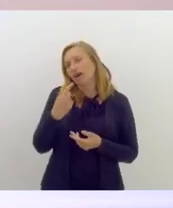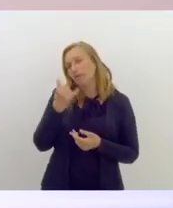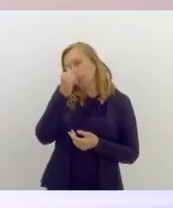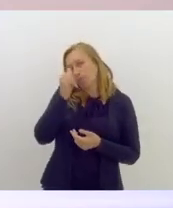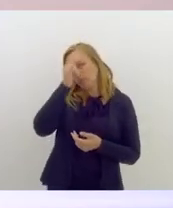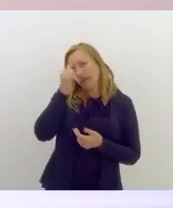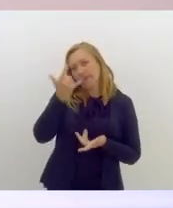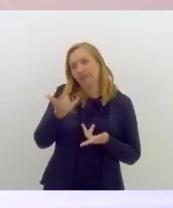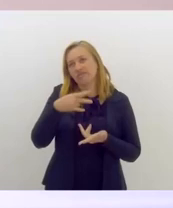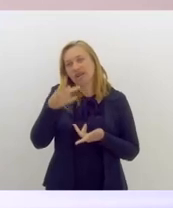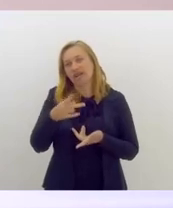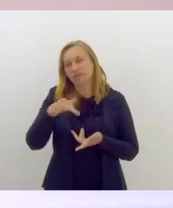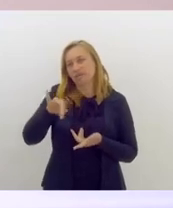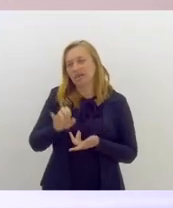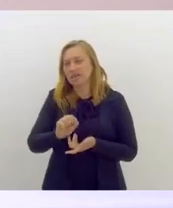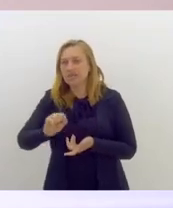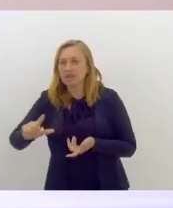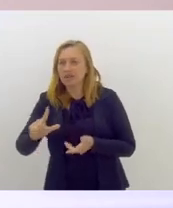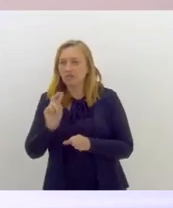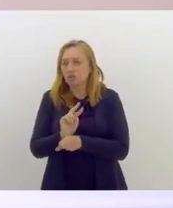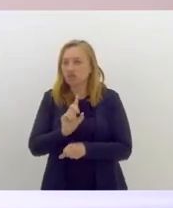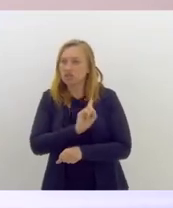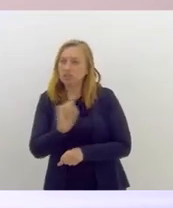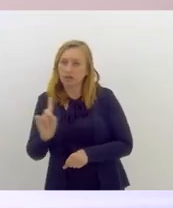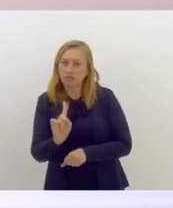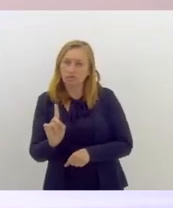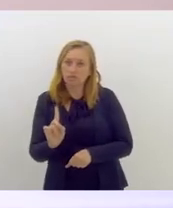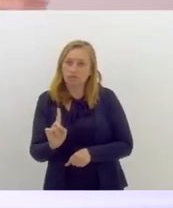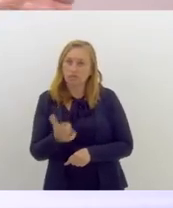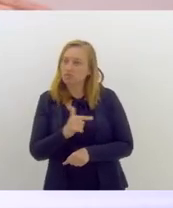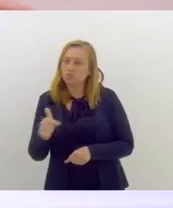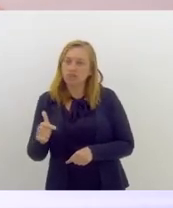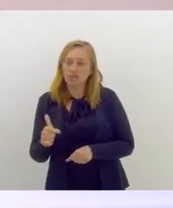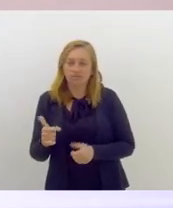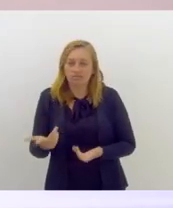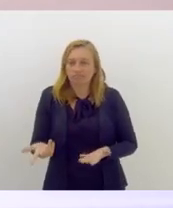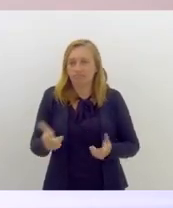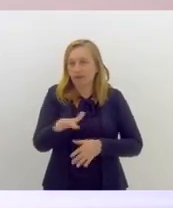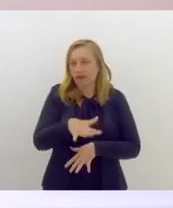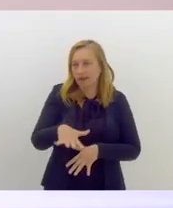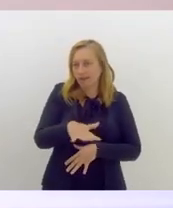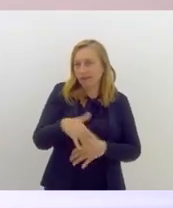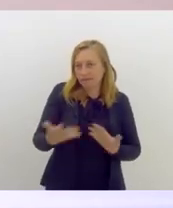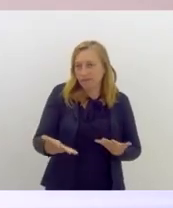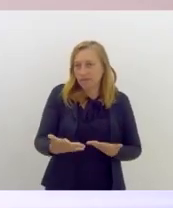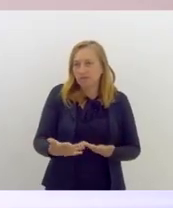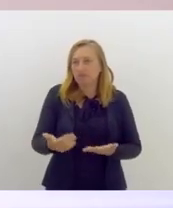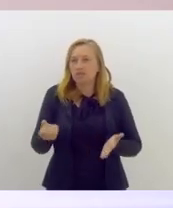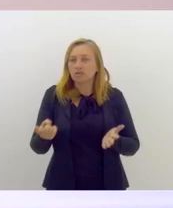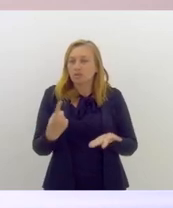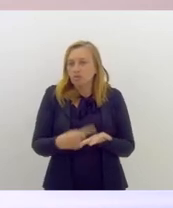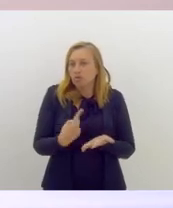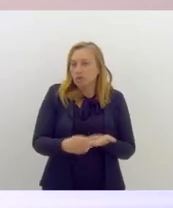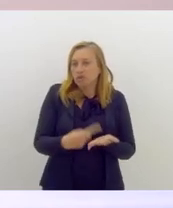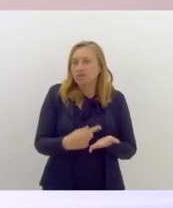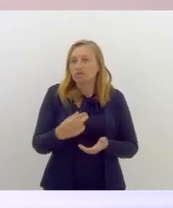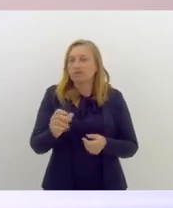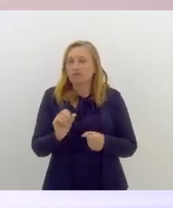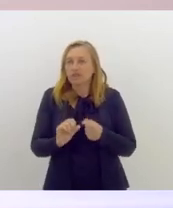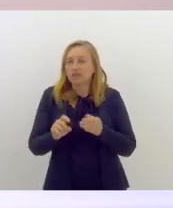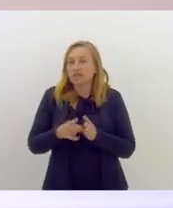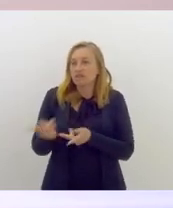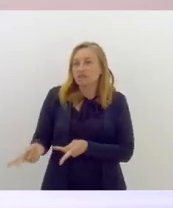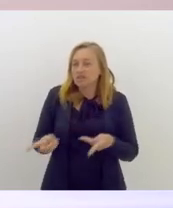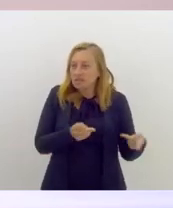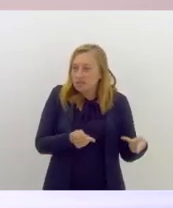para dizer que o manguezal está preservado porque não tá não tem mais nem resquício de manguezal naquela área e nós estamos marcando de fazer essa essa